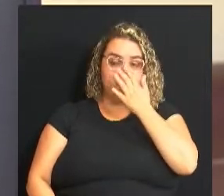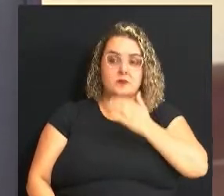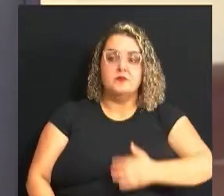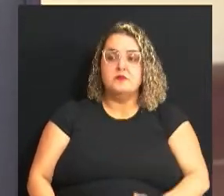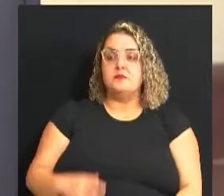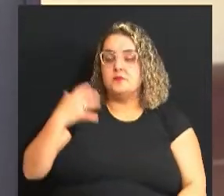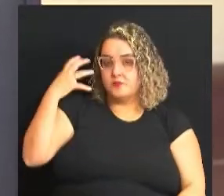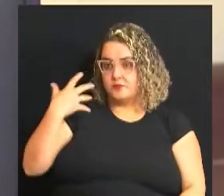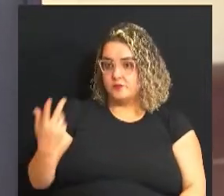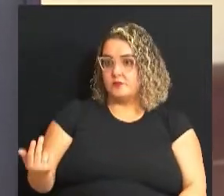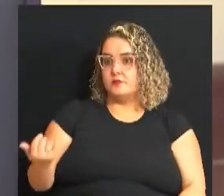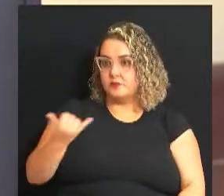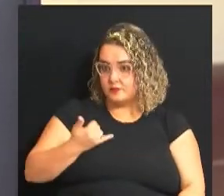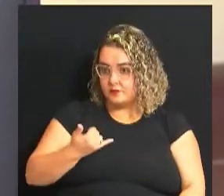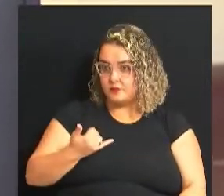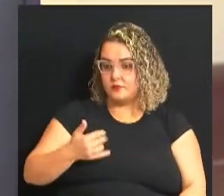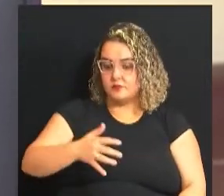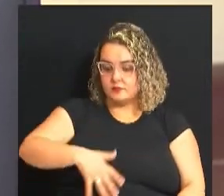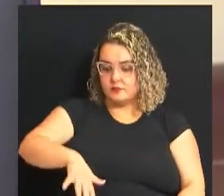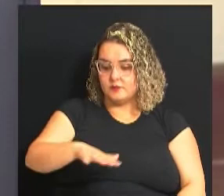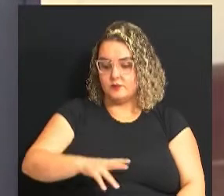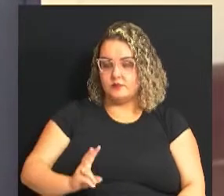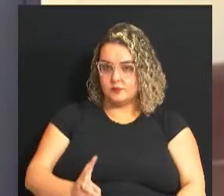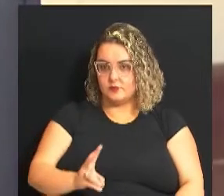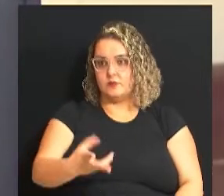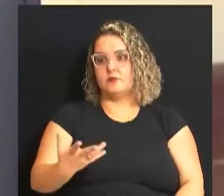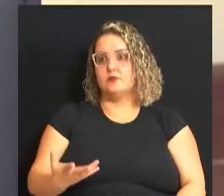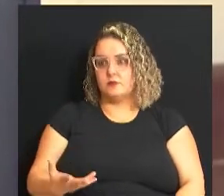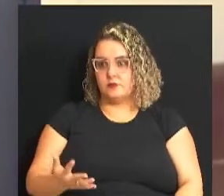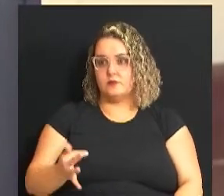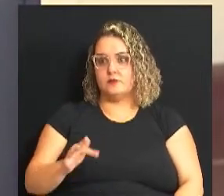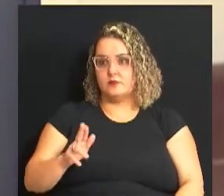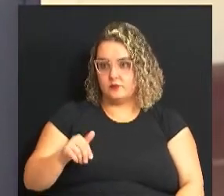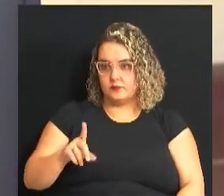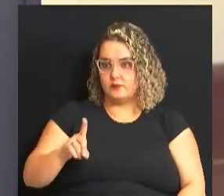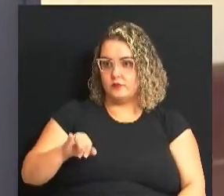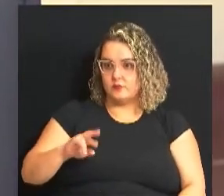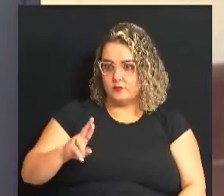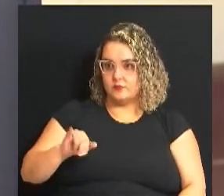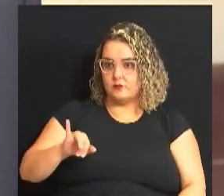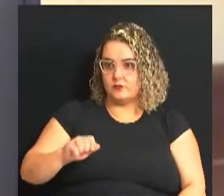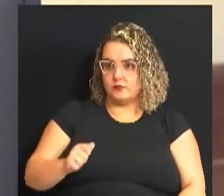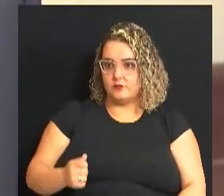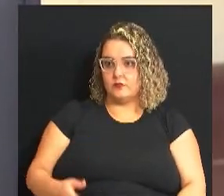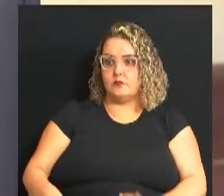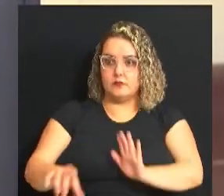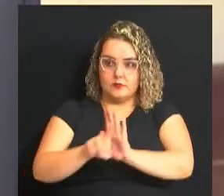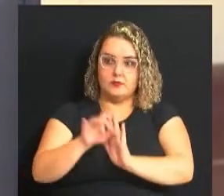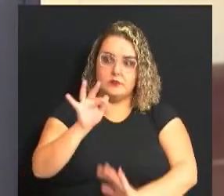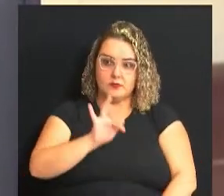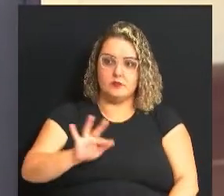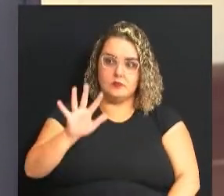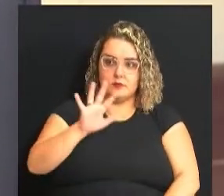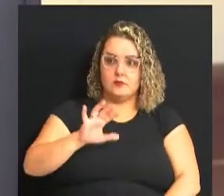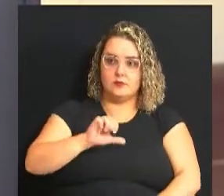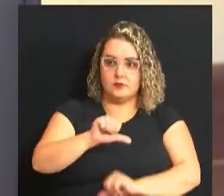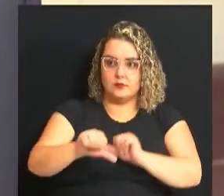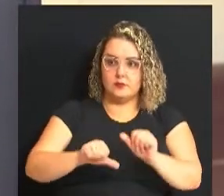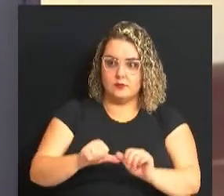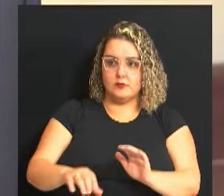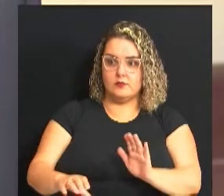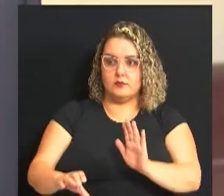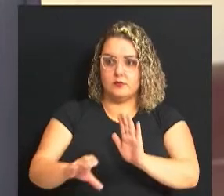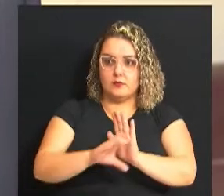áreas de proteção permanente, hoje, a lei federal, né, foi até alterado o Código